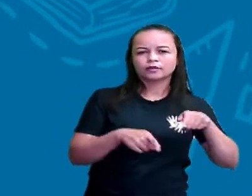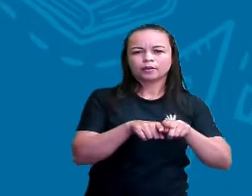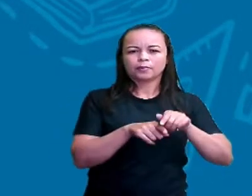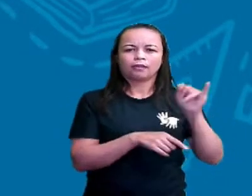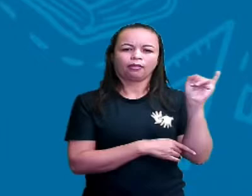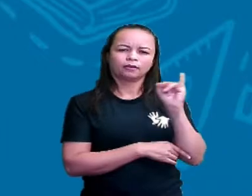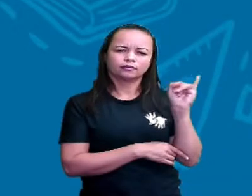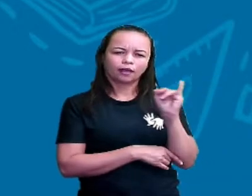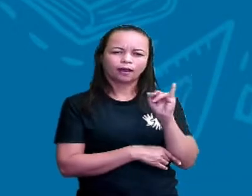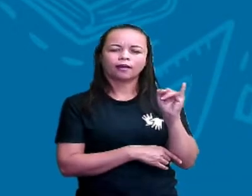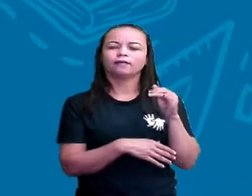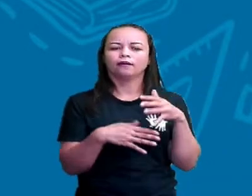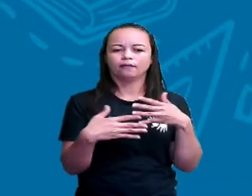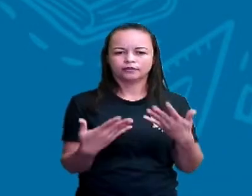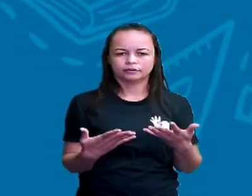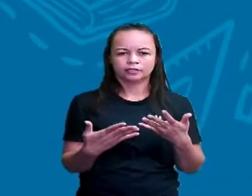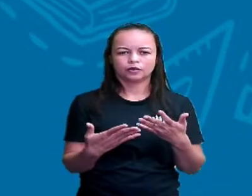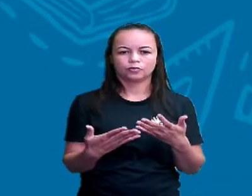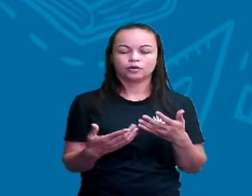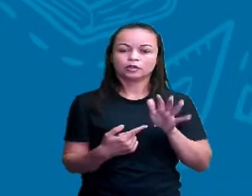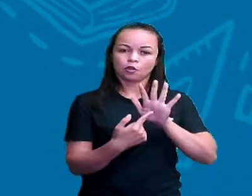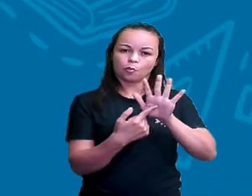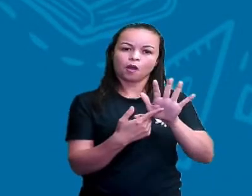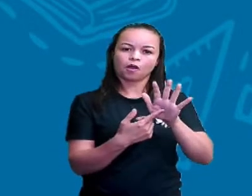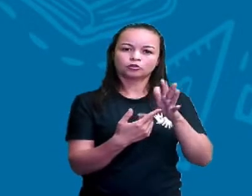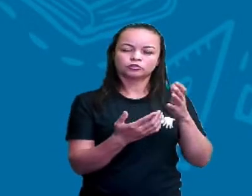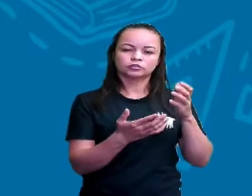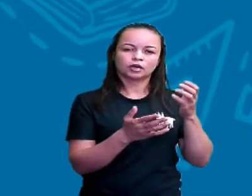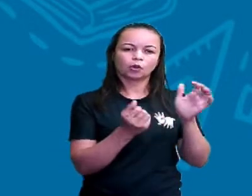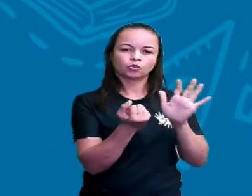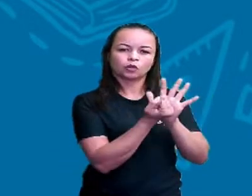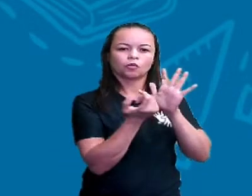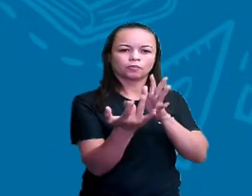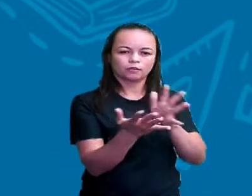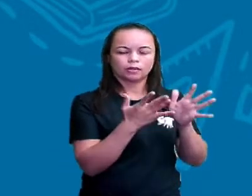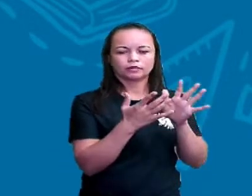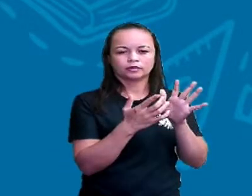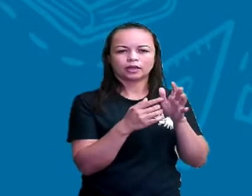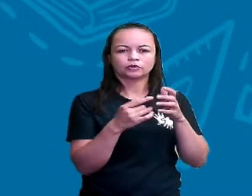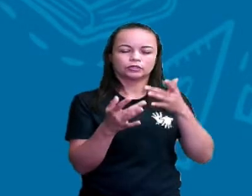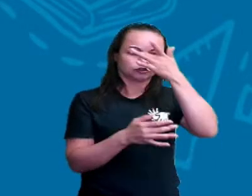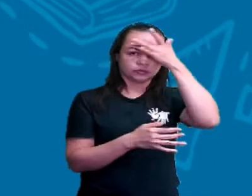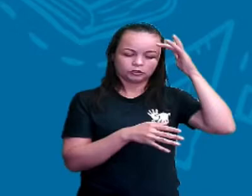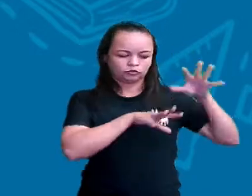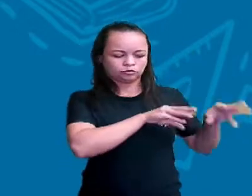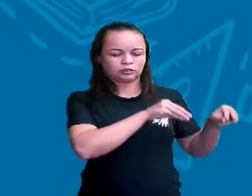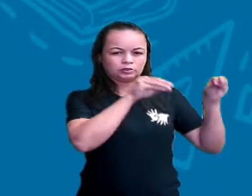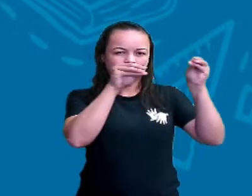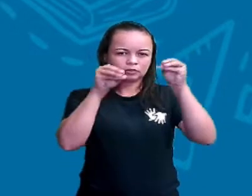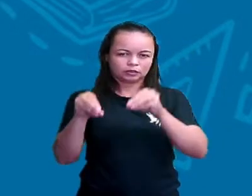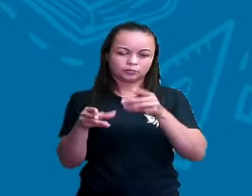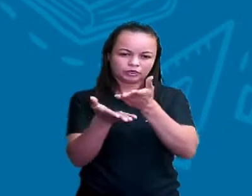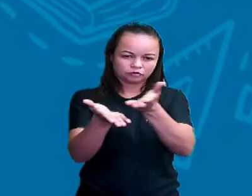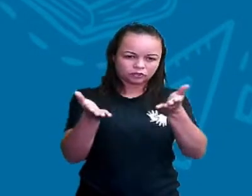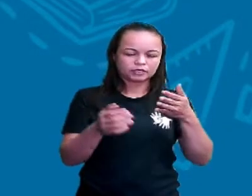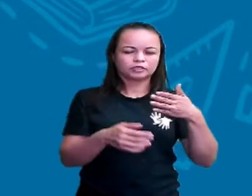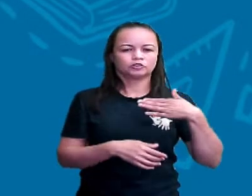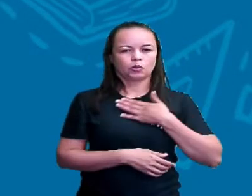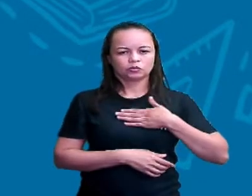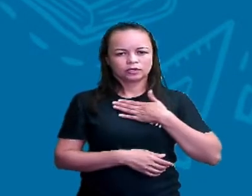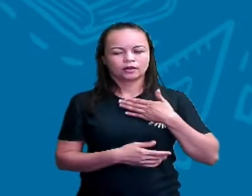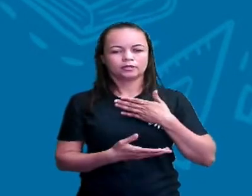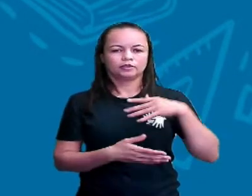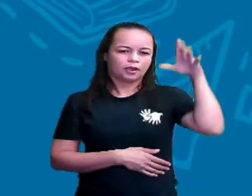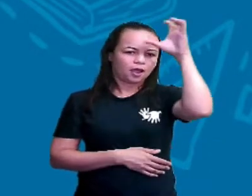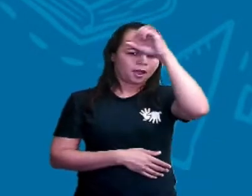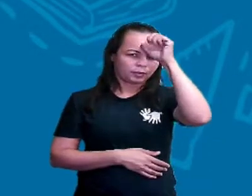também a sugestão desse documentário, que é o documentário Brasil de Imigrantes, para quem desejar aprender também um pouco